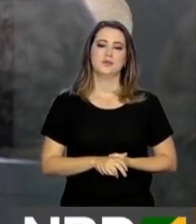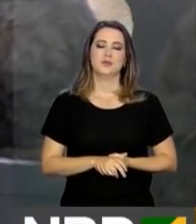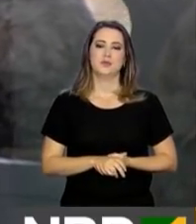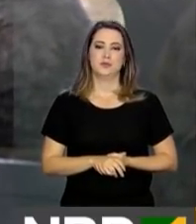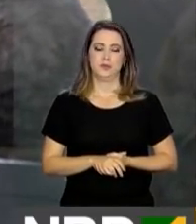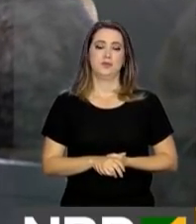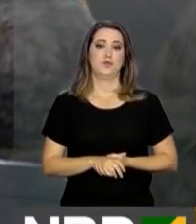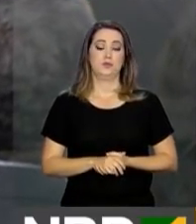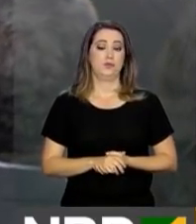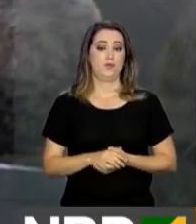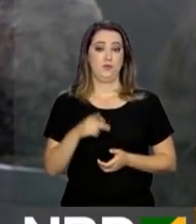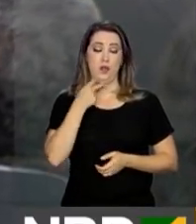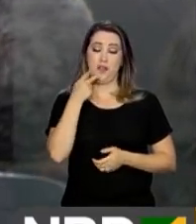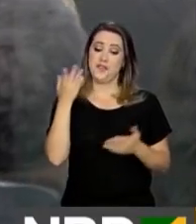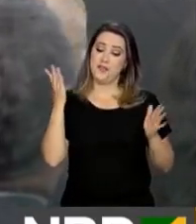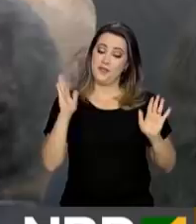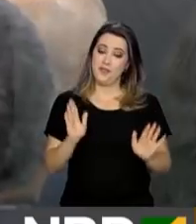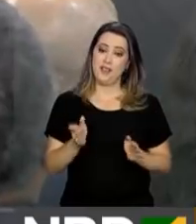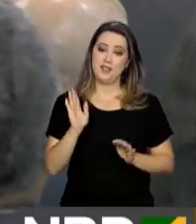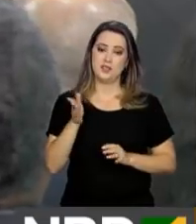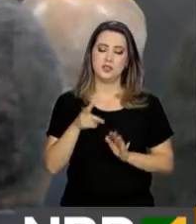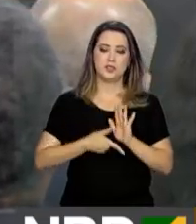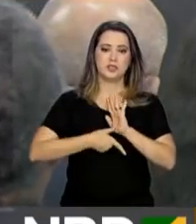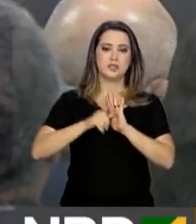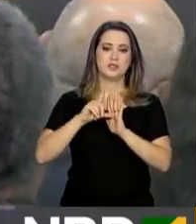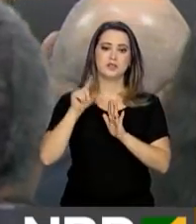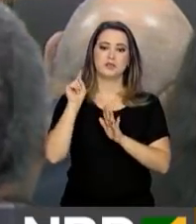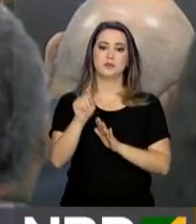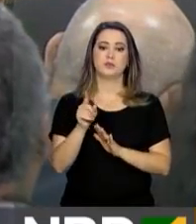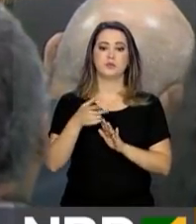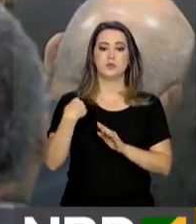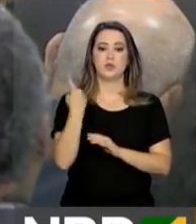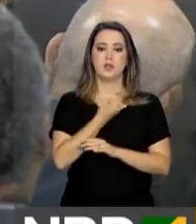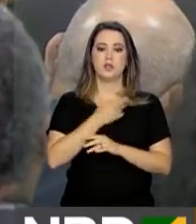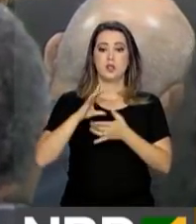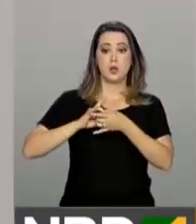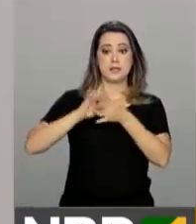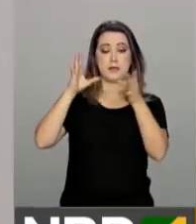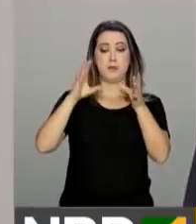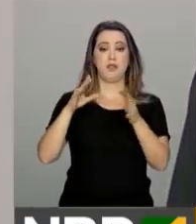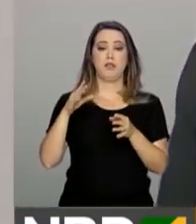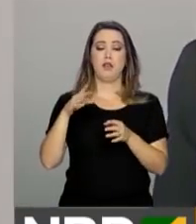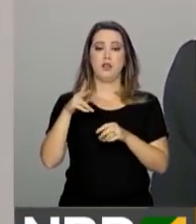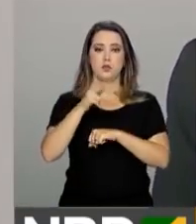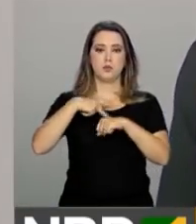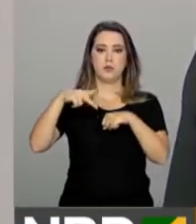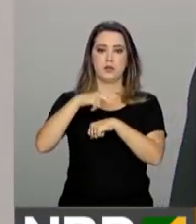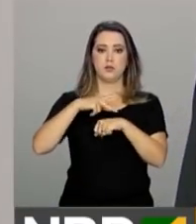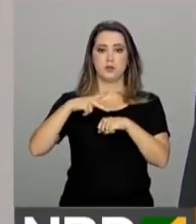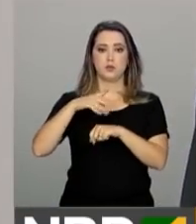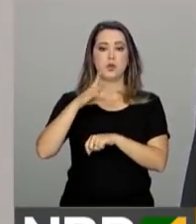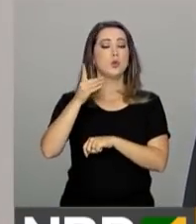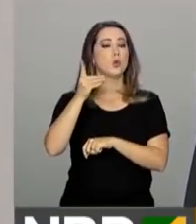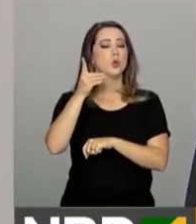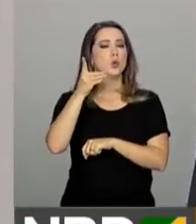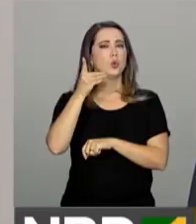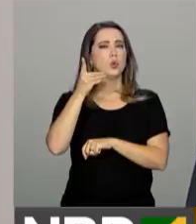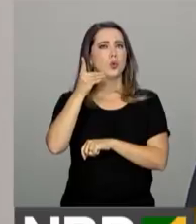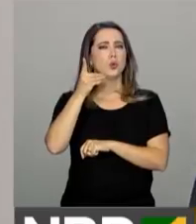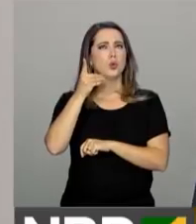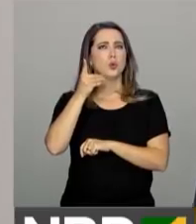aliás eu registo é que ainda antes da nossa independência dom joão dom joão 6º